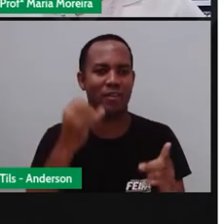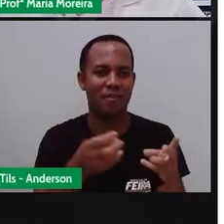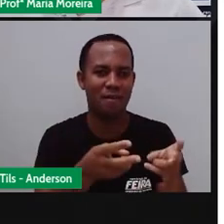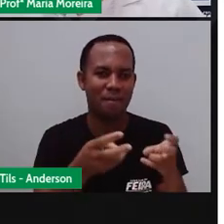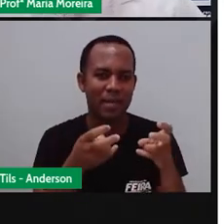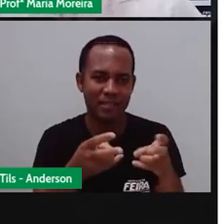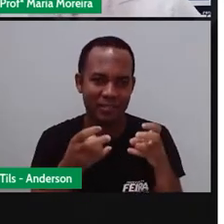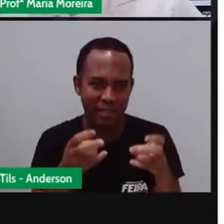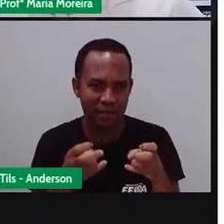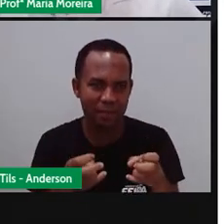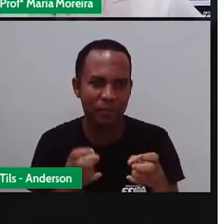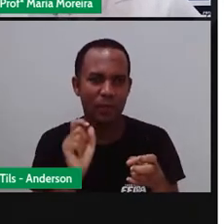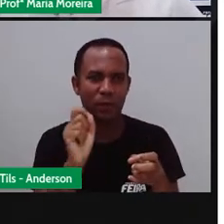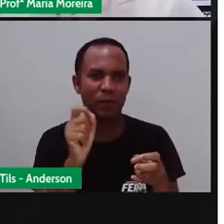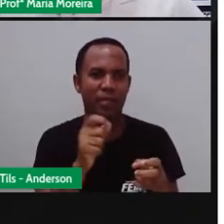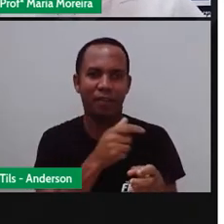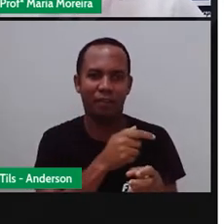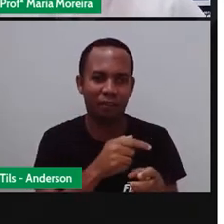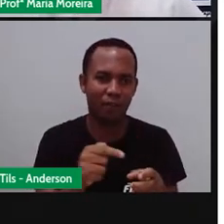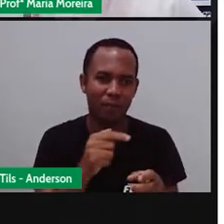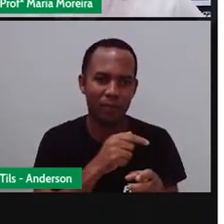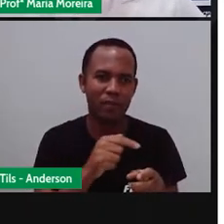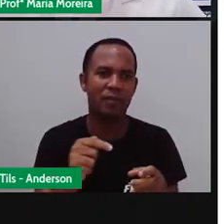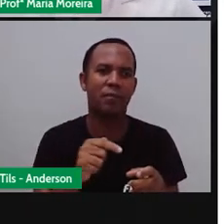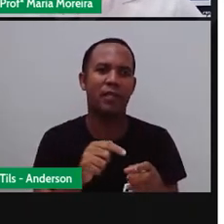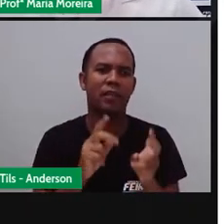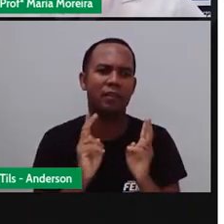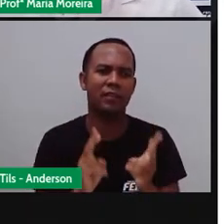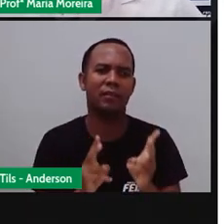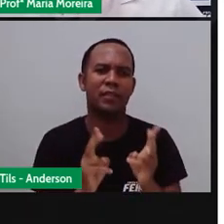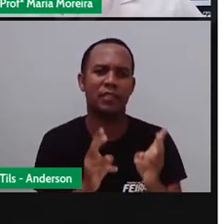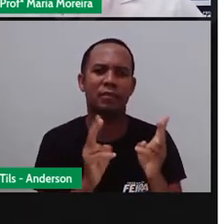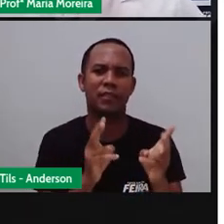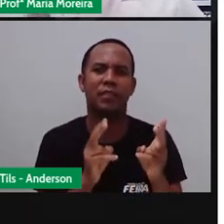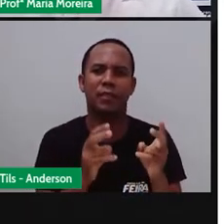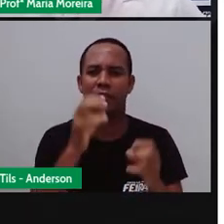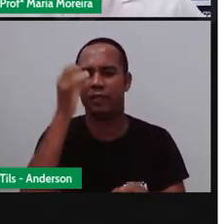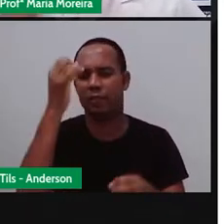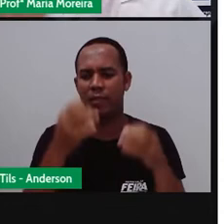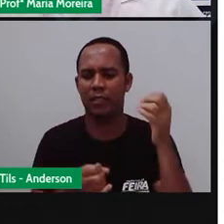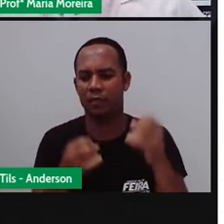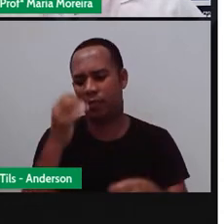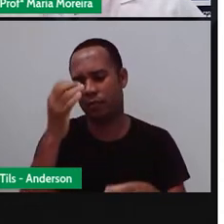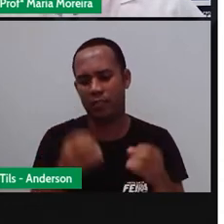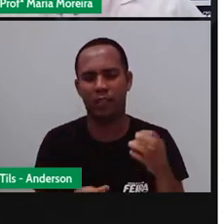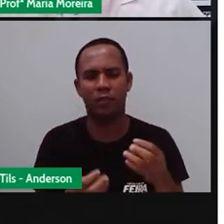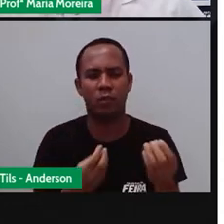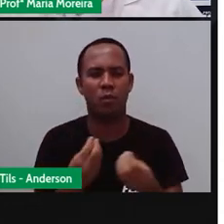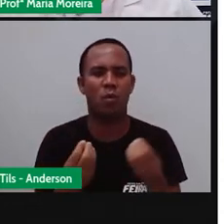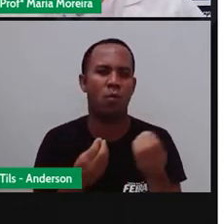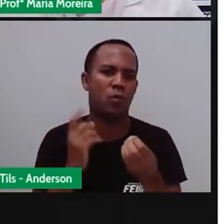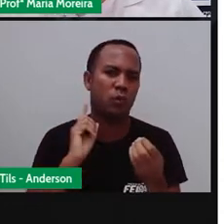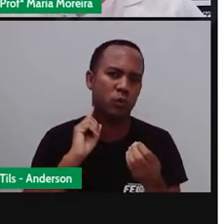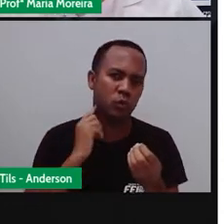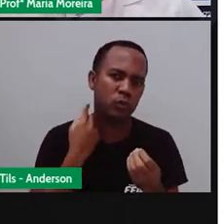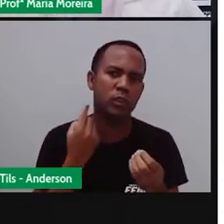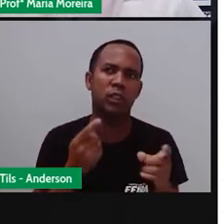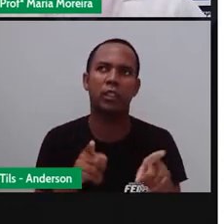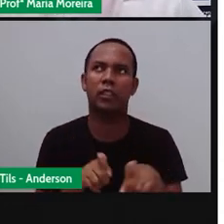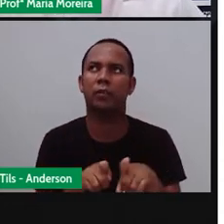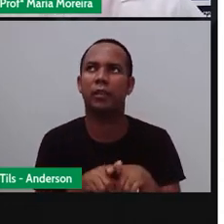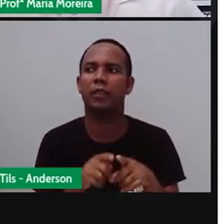quase, quase não, todas as semanas, não é isso, Anderson? A gente está sempre falando sobre o quê? Sobre poluição, é